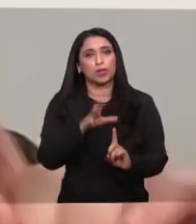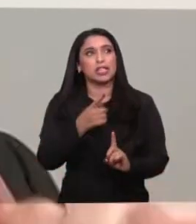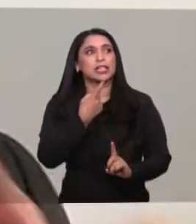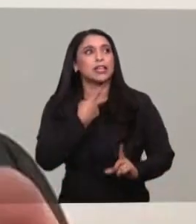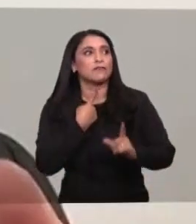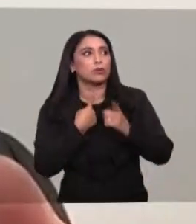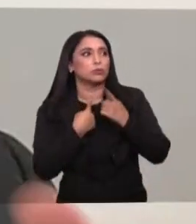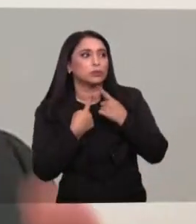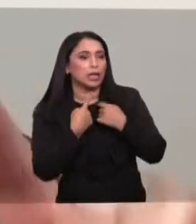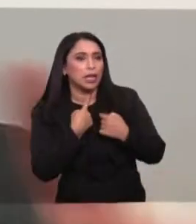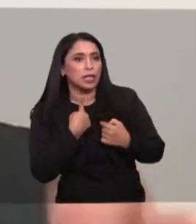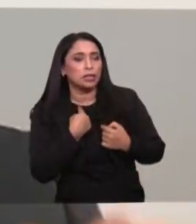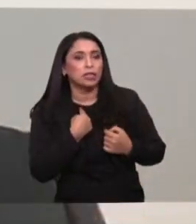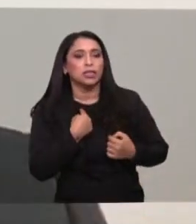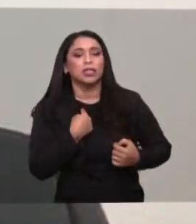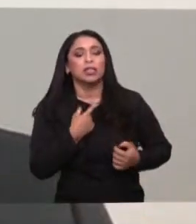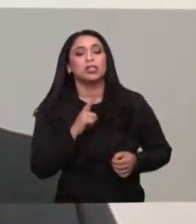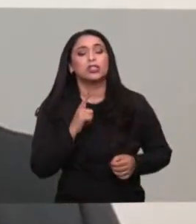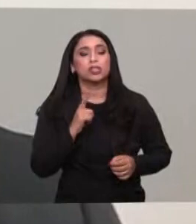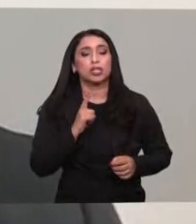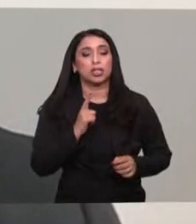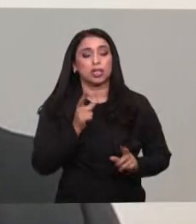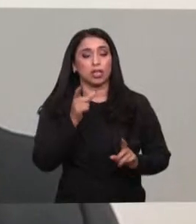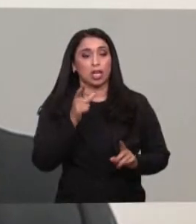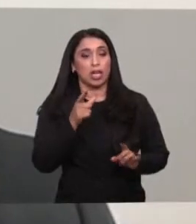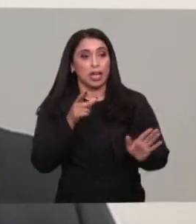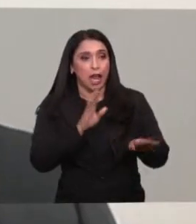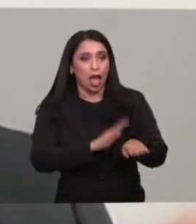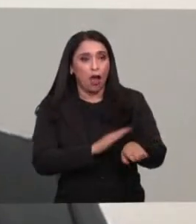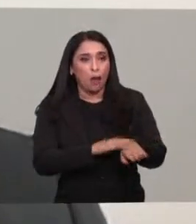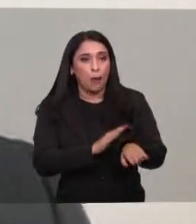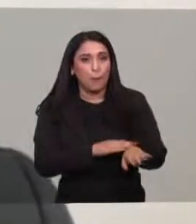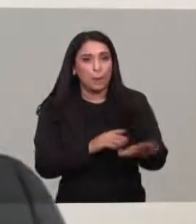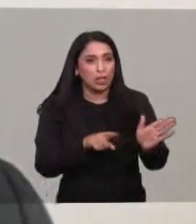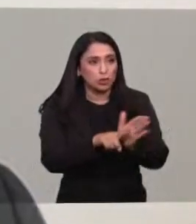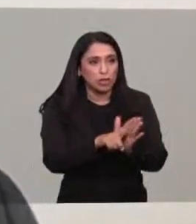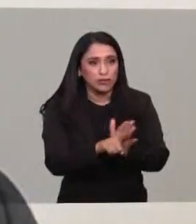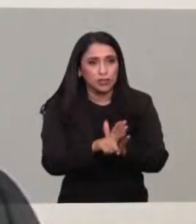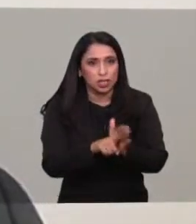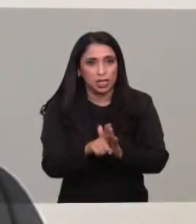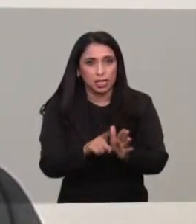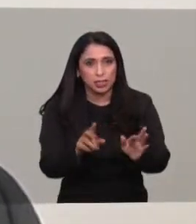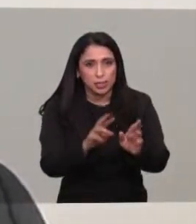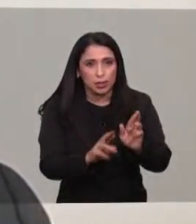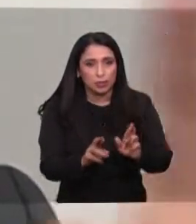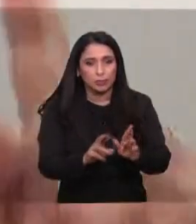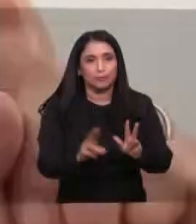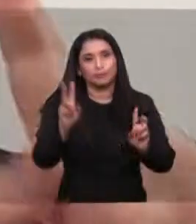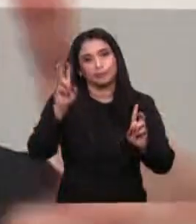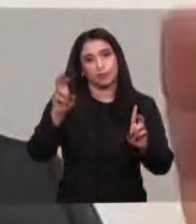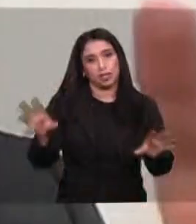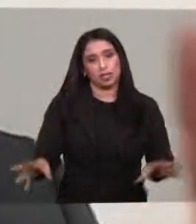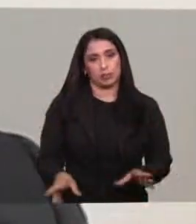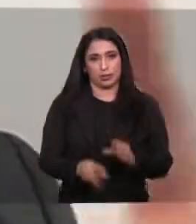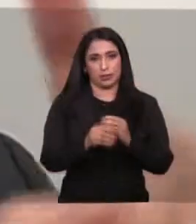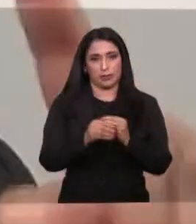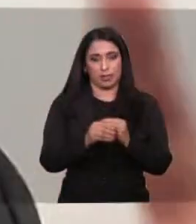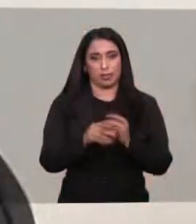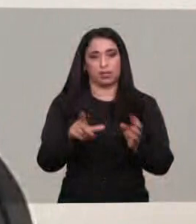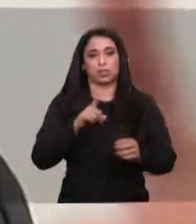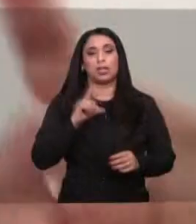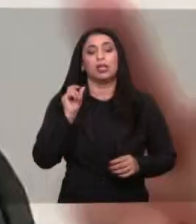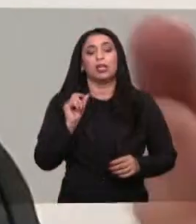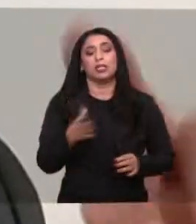de um sujeito no resultado da investigação, fecham-se aspas. Uma condição